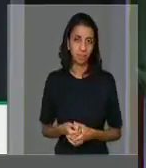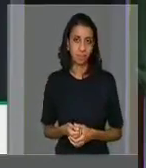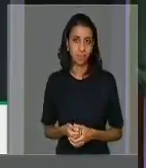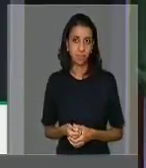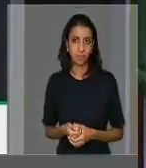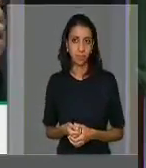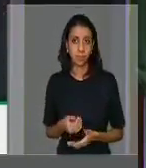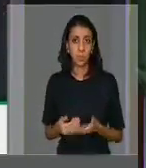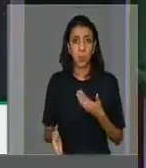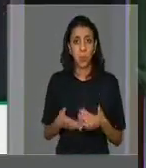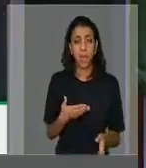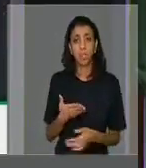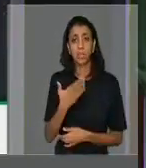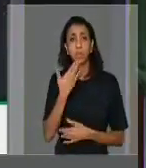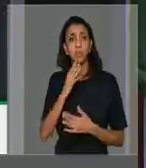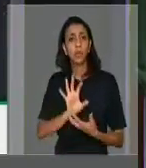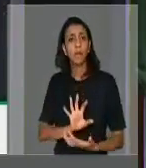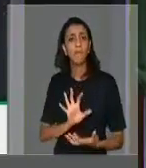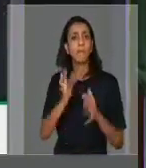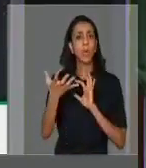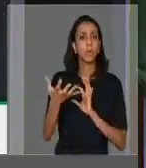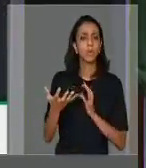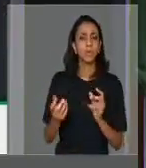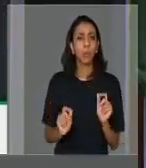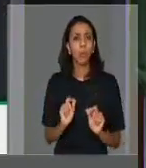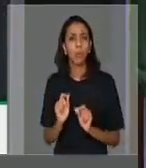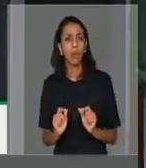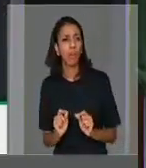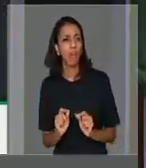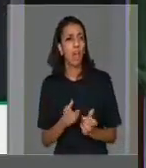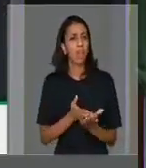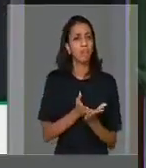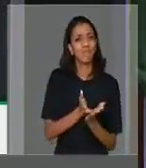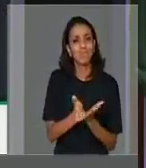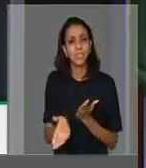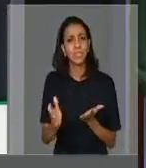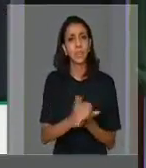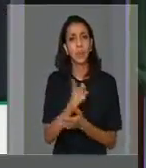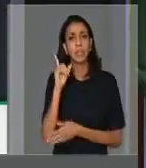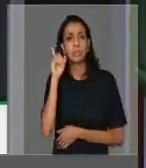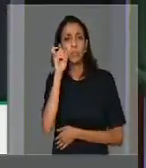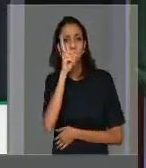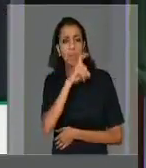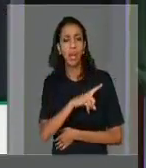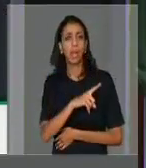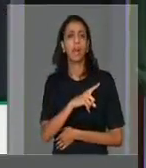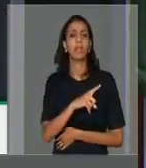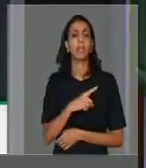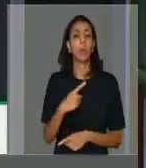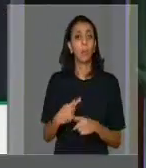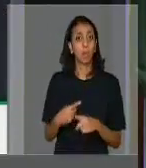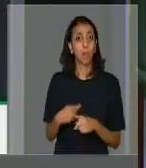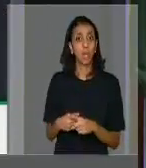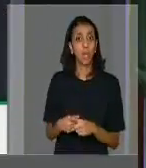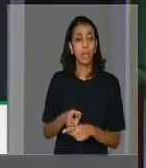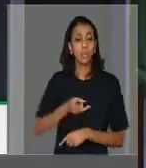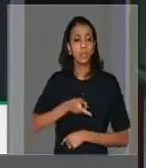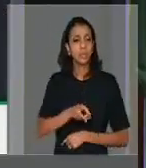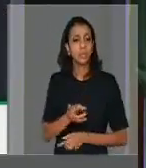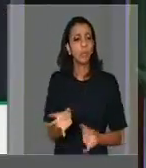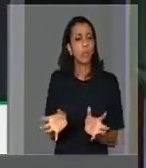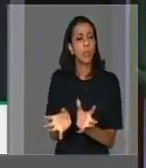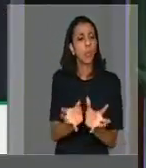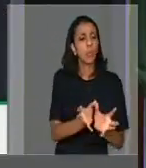encontrando desvãos e descaminhos, que como toda ânsia mudancista organizada,